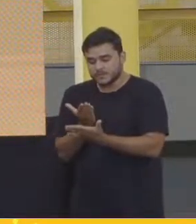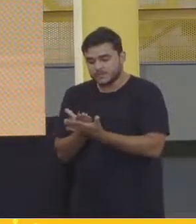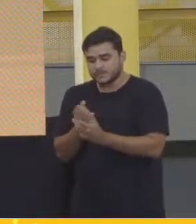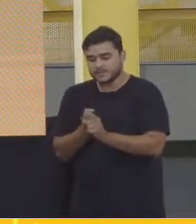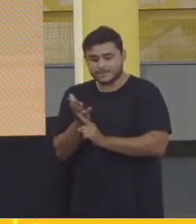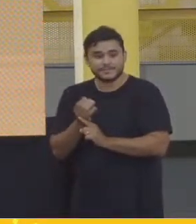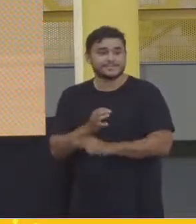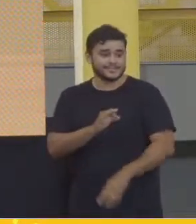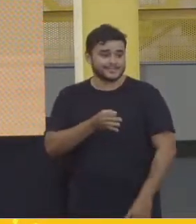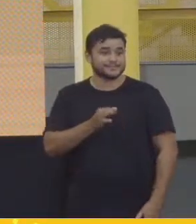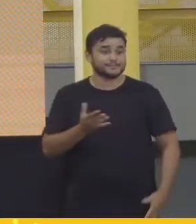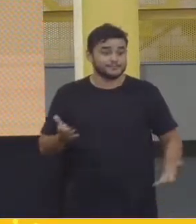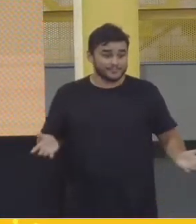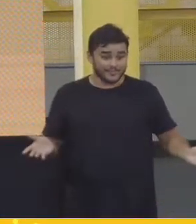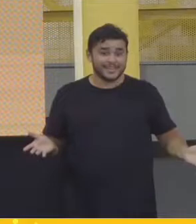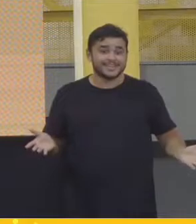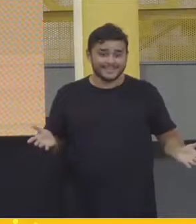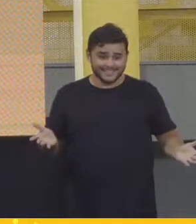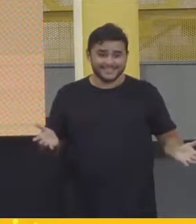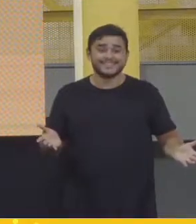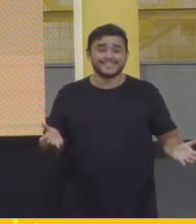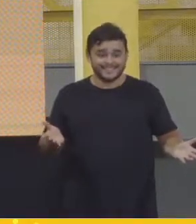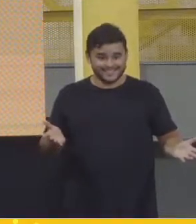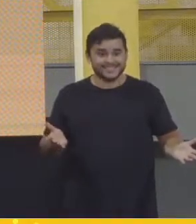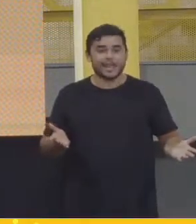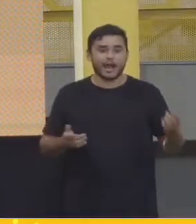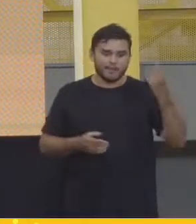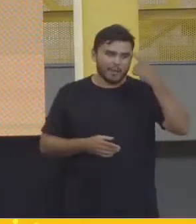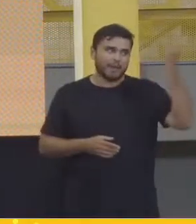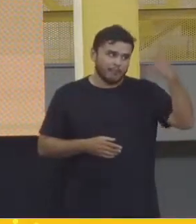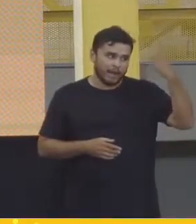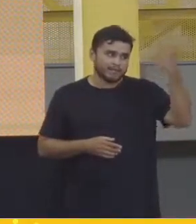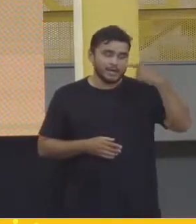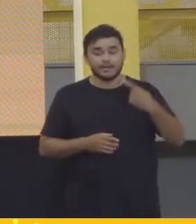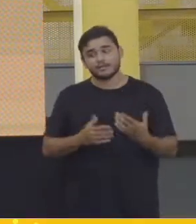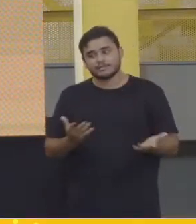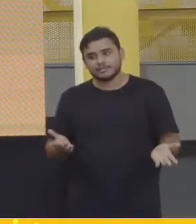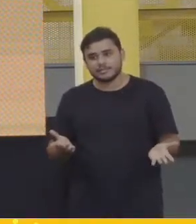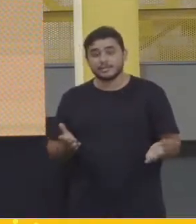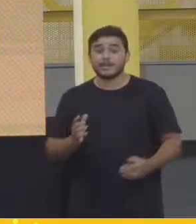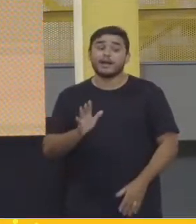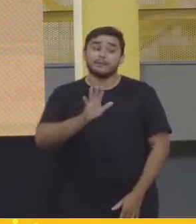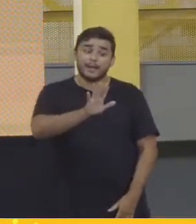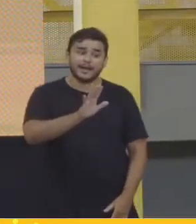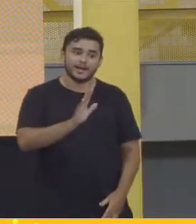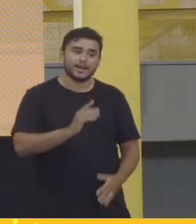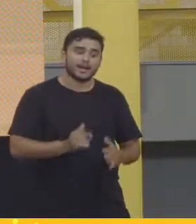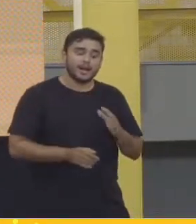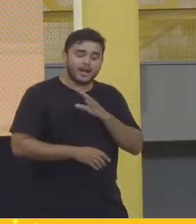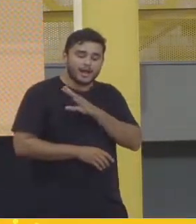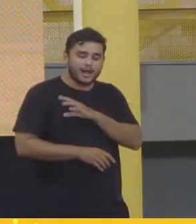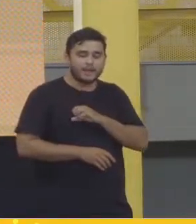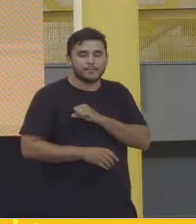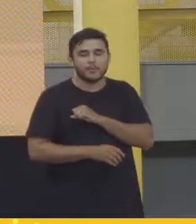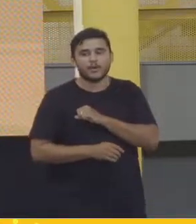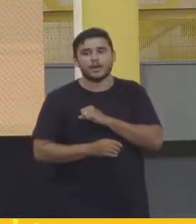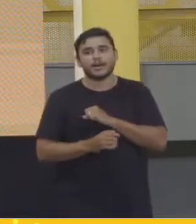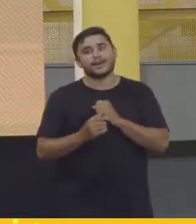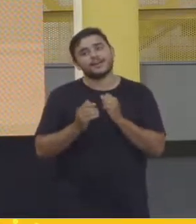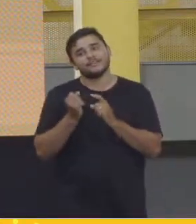que acha que o oposto do amor é o ódio. Não! O oposto do amor é a